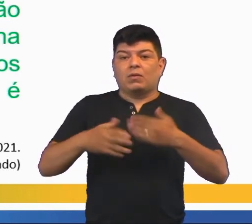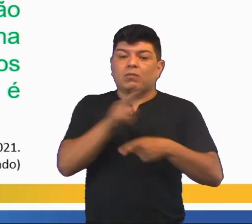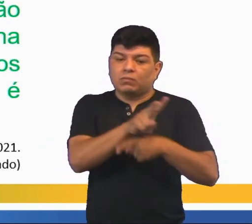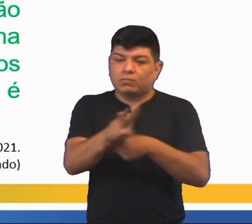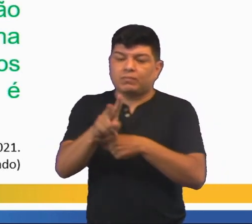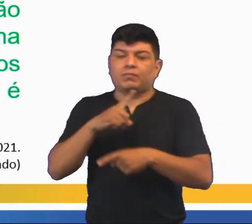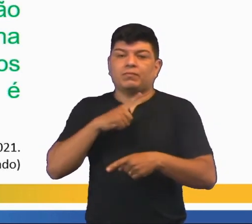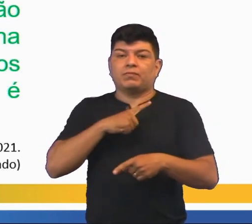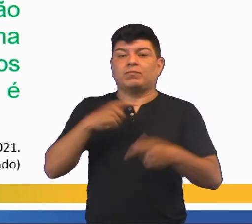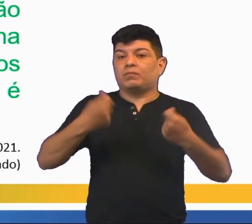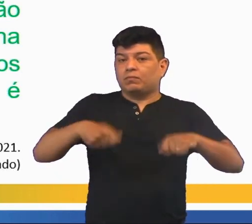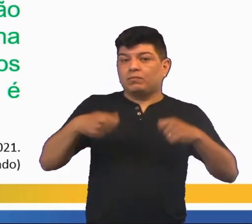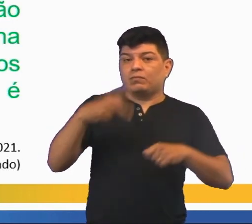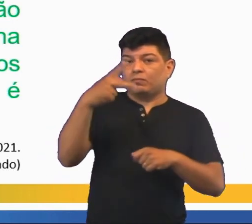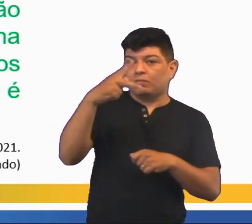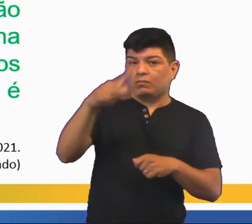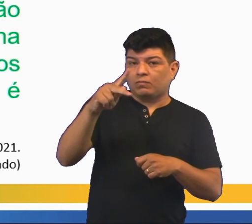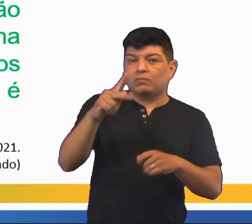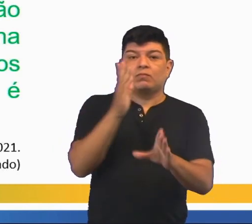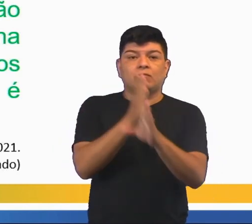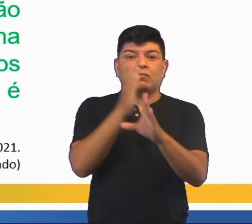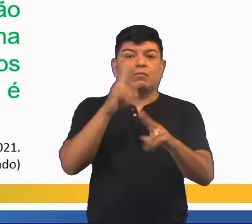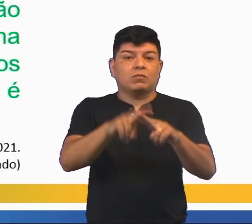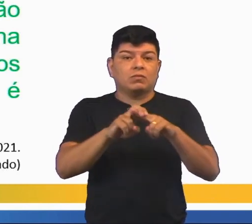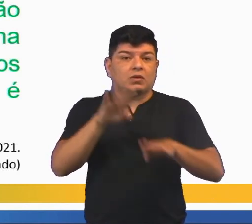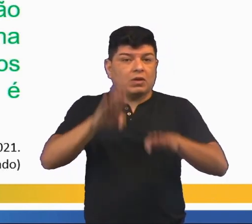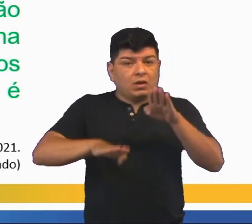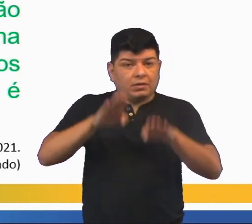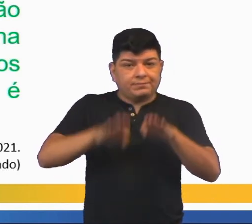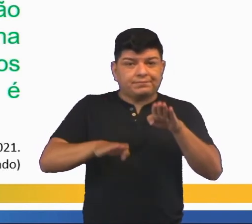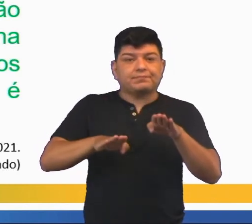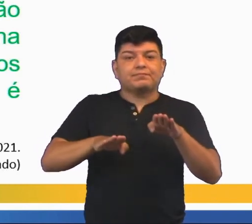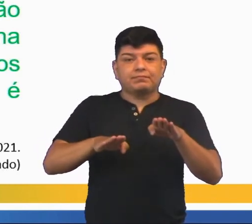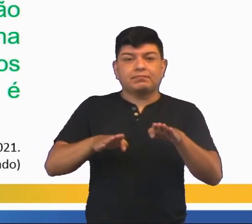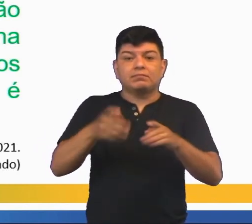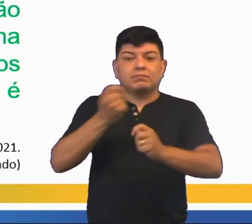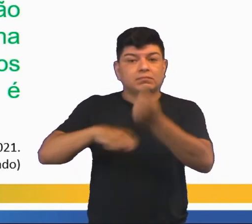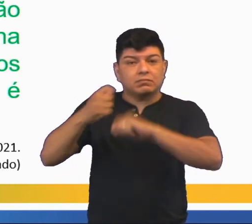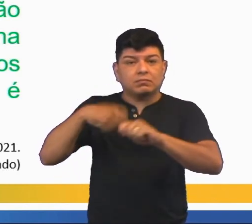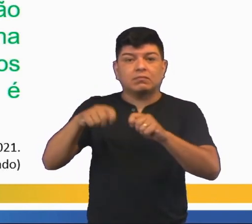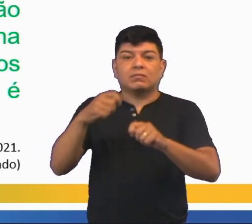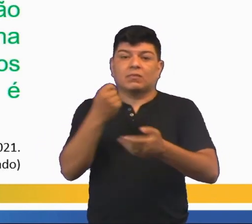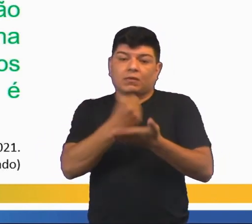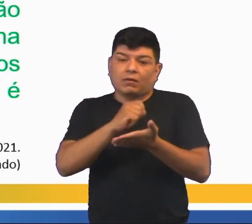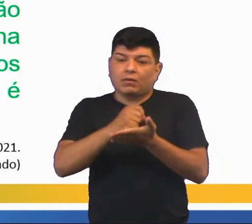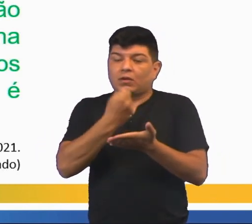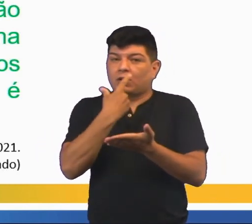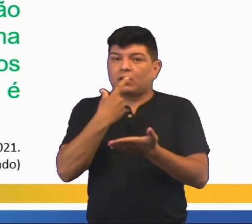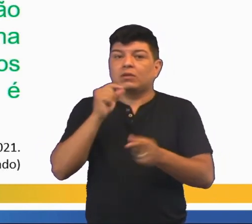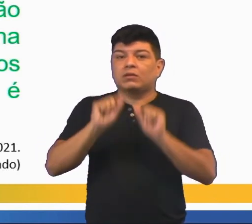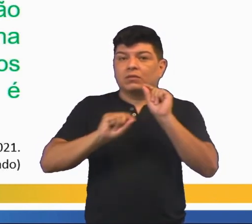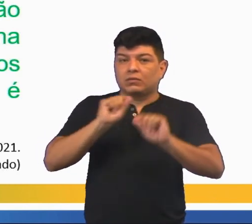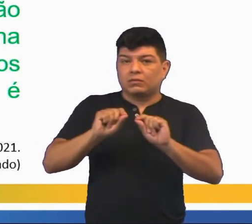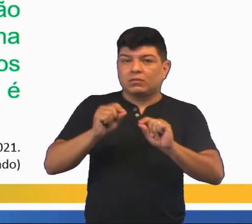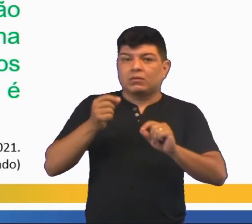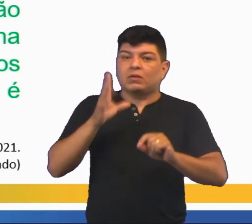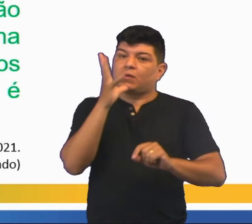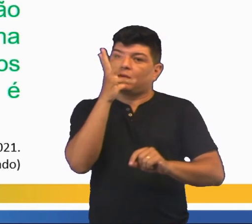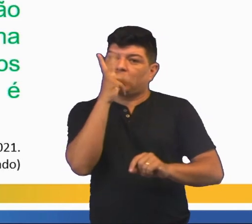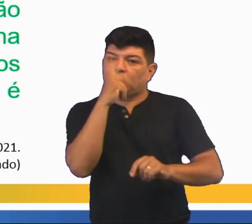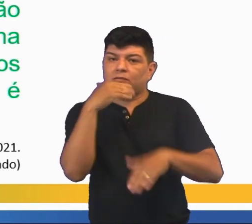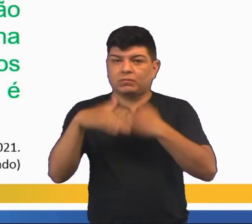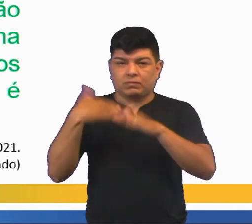tratamento e dependerá de sua causa. Geralmente, são administrados medicamentos que visam a